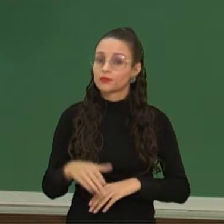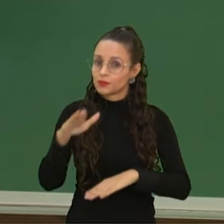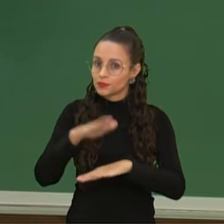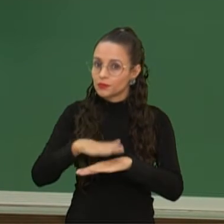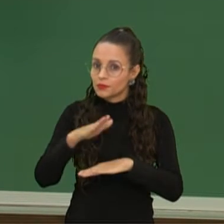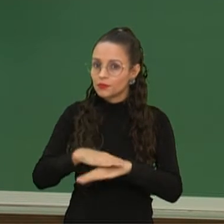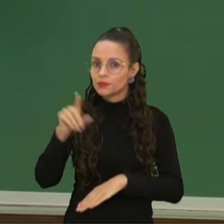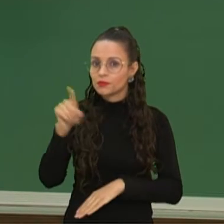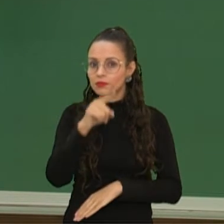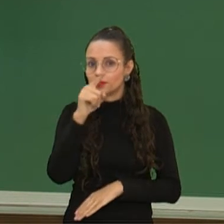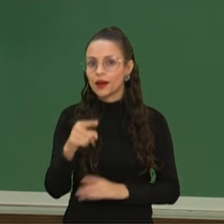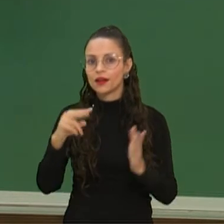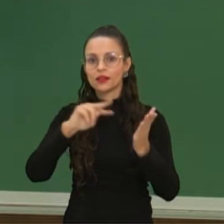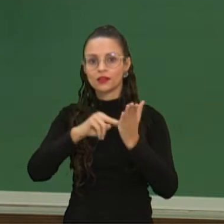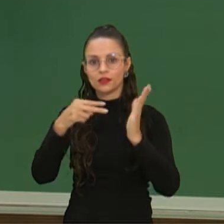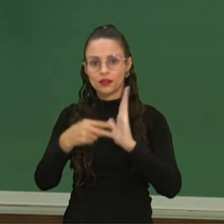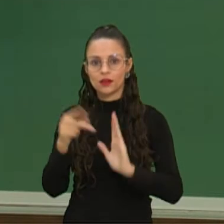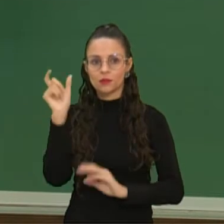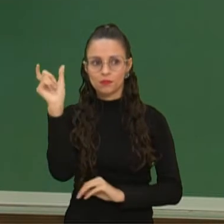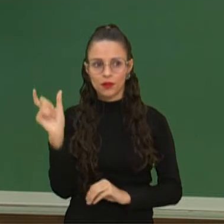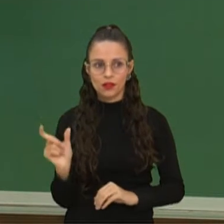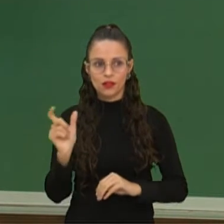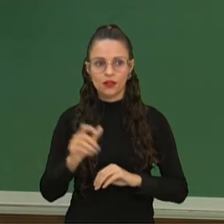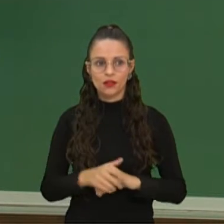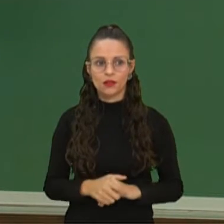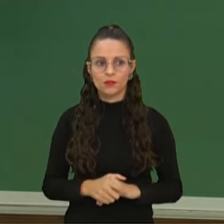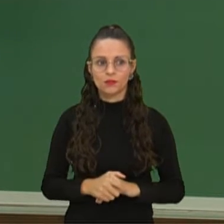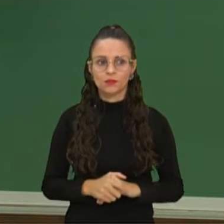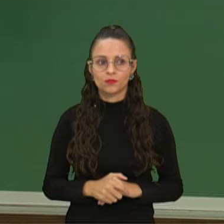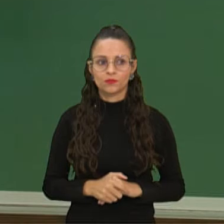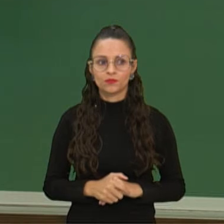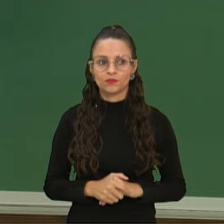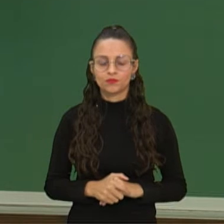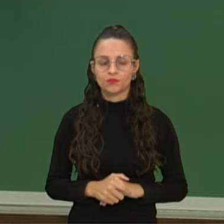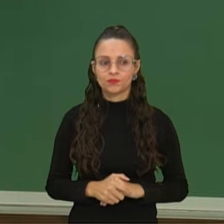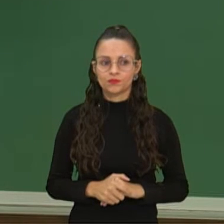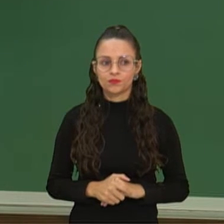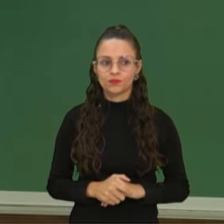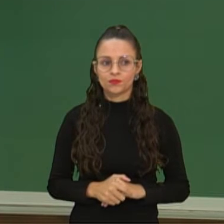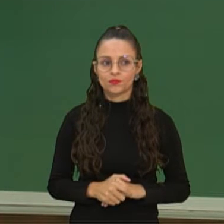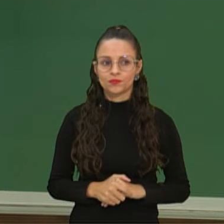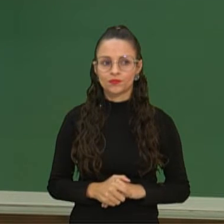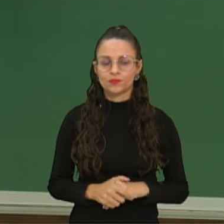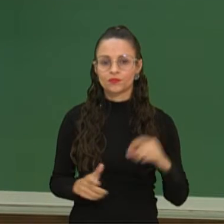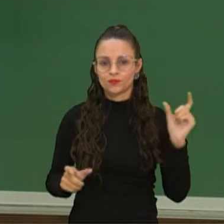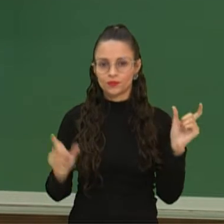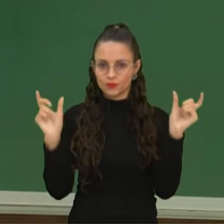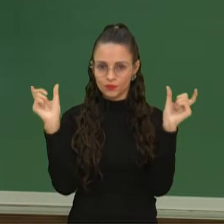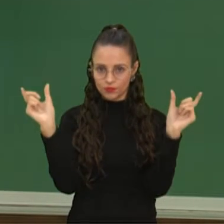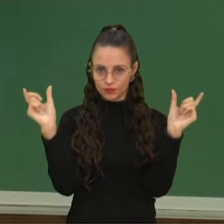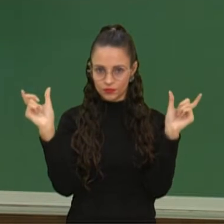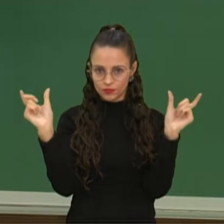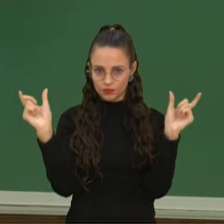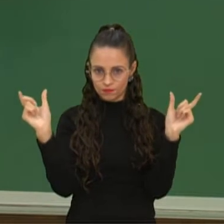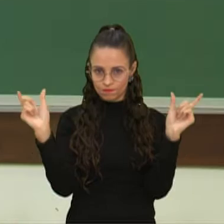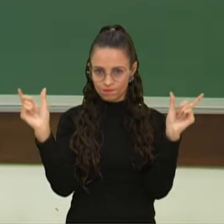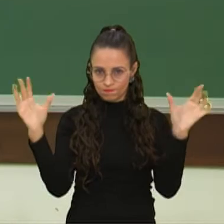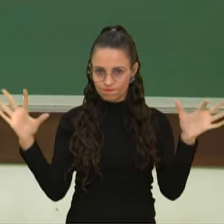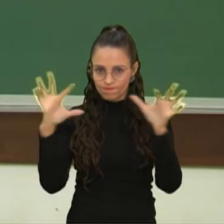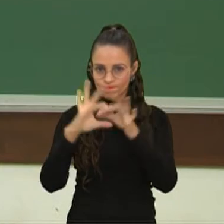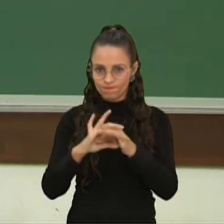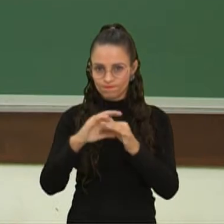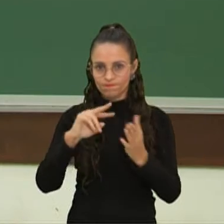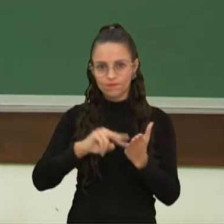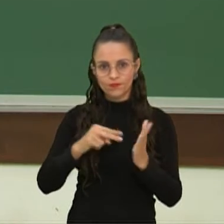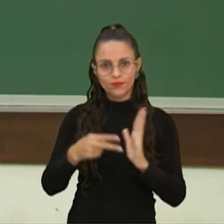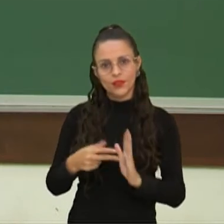o significado das palavras. Enemy, aircraft. Eu tenho aqui as palavras plane and not friends. Se eu der